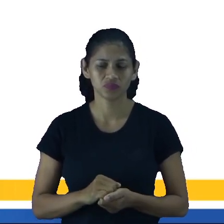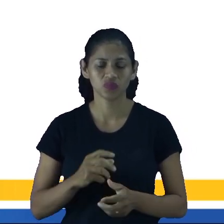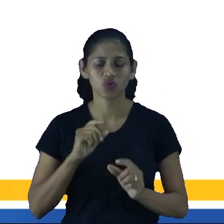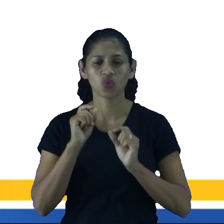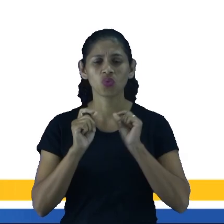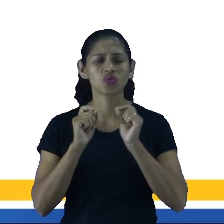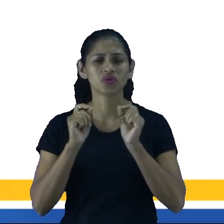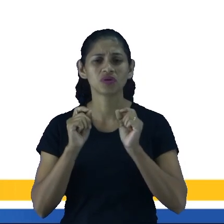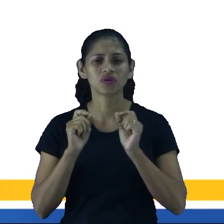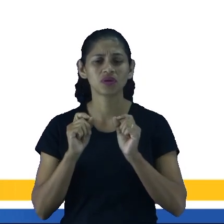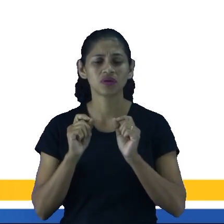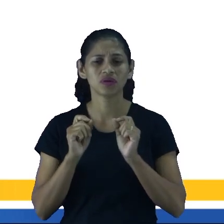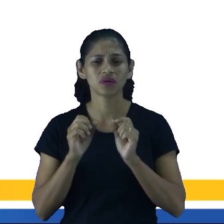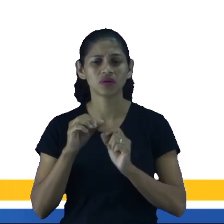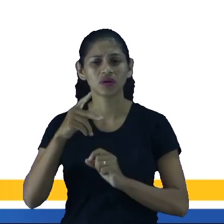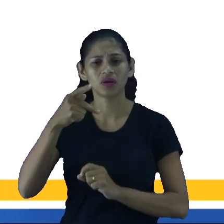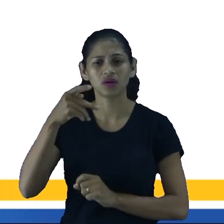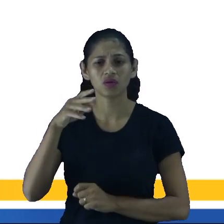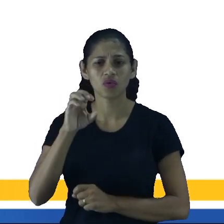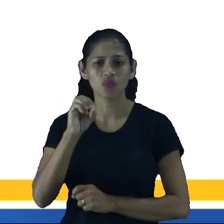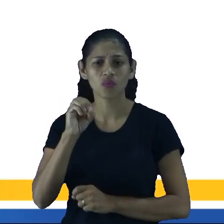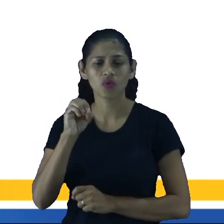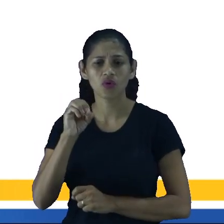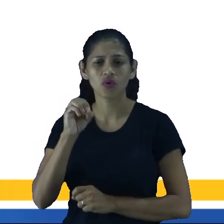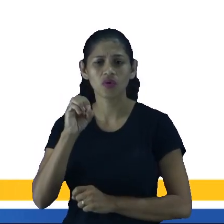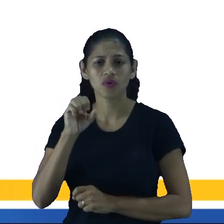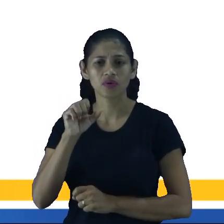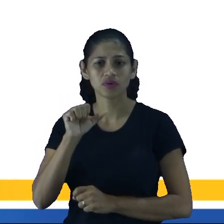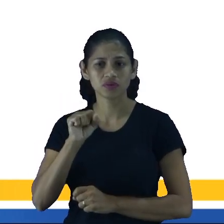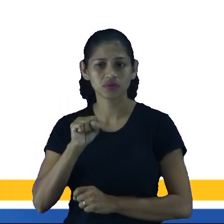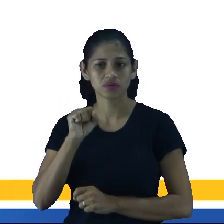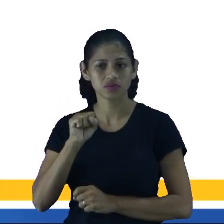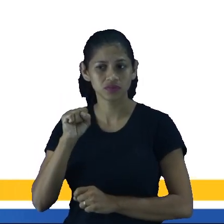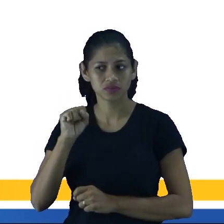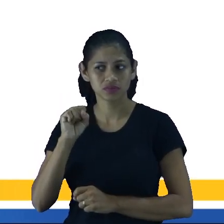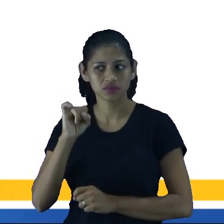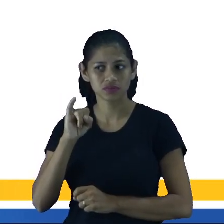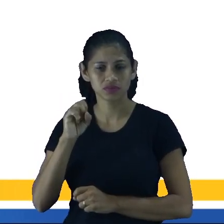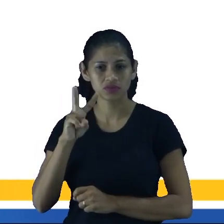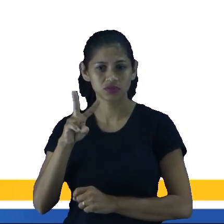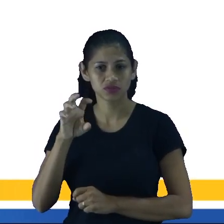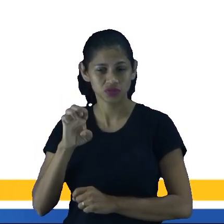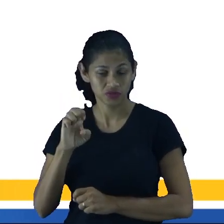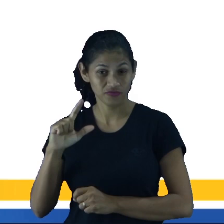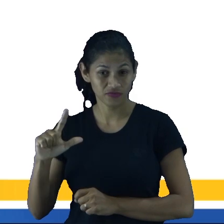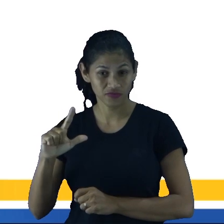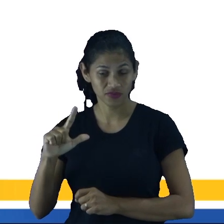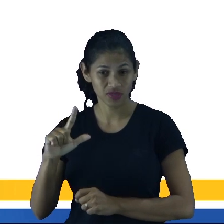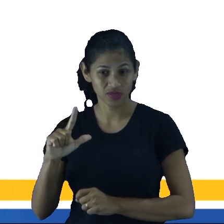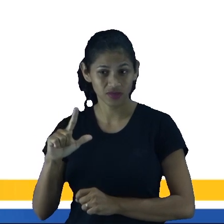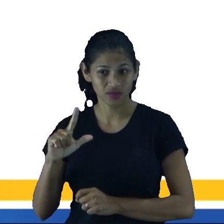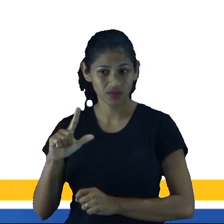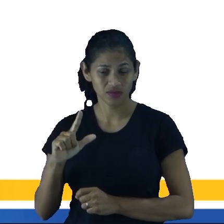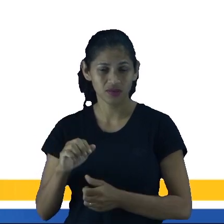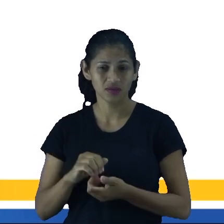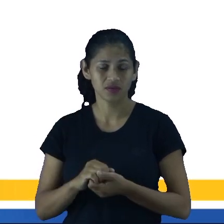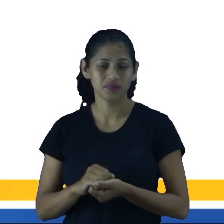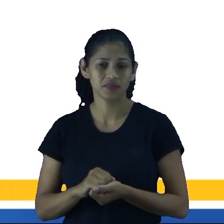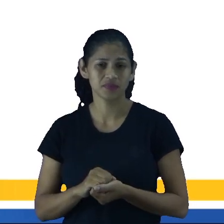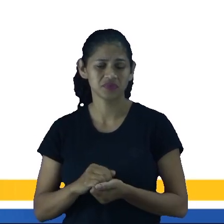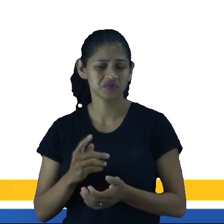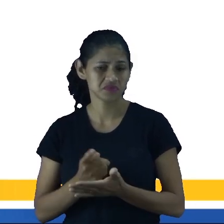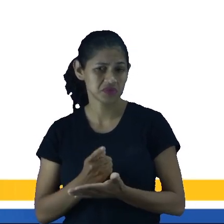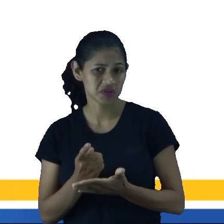é possível, né? Esse possível de, né? Ele é equivocado, certo? O que? Se puede ou